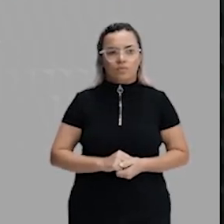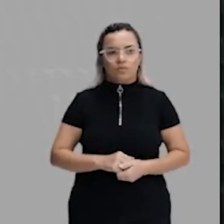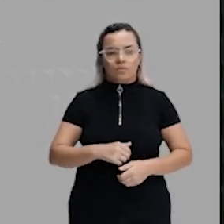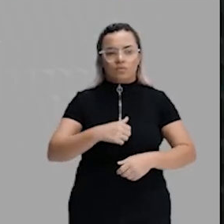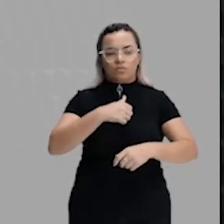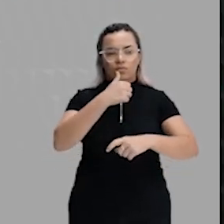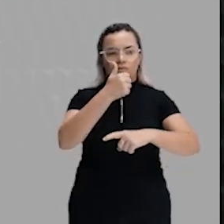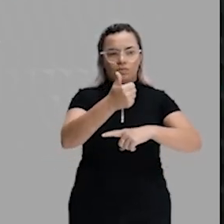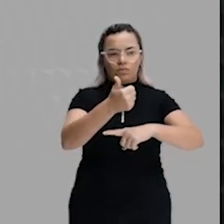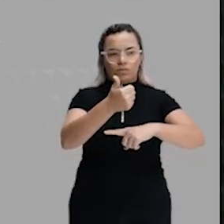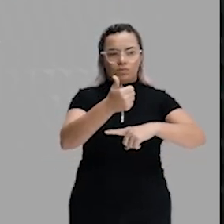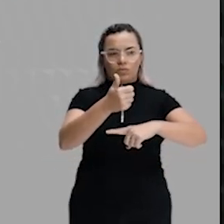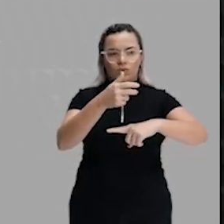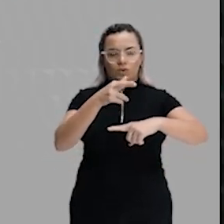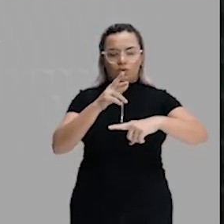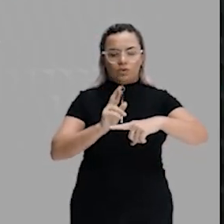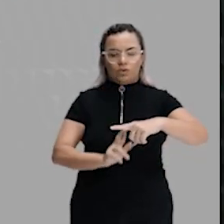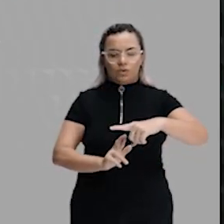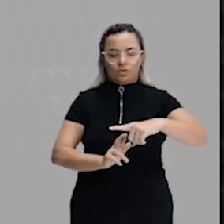equivalente.